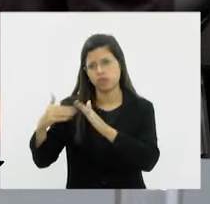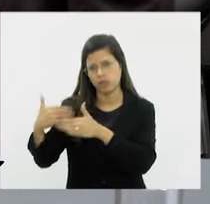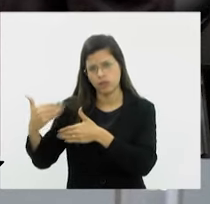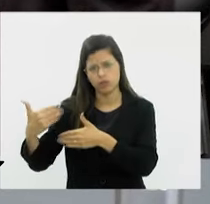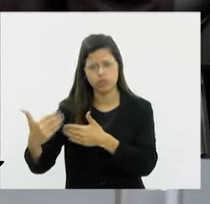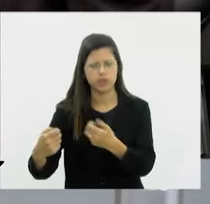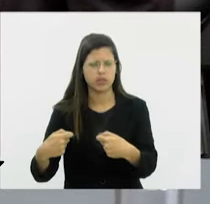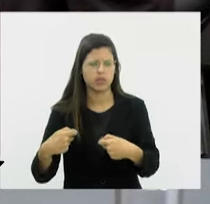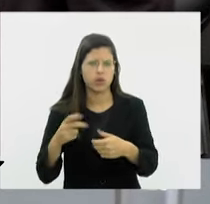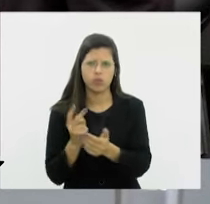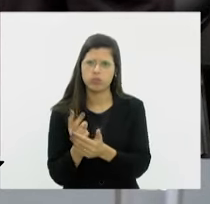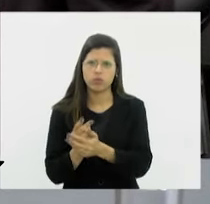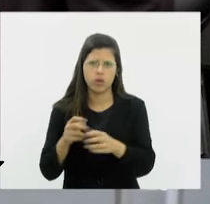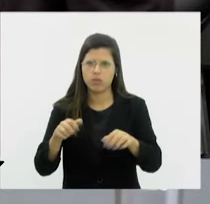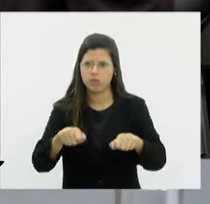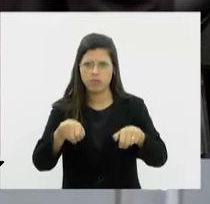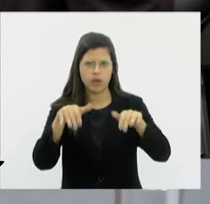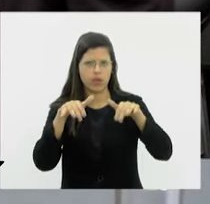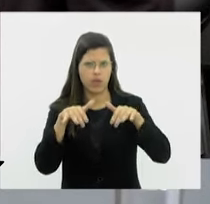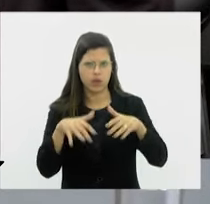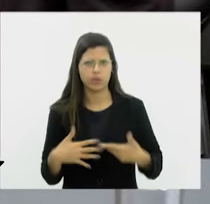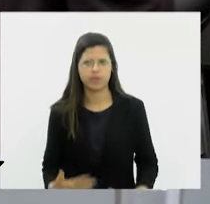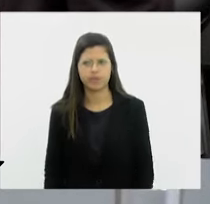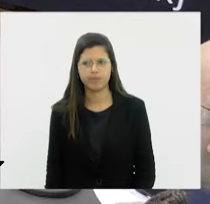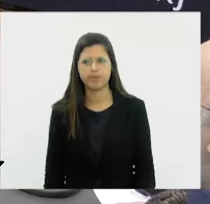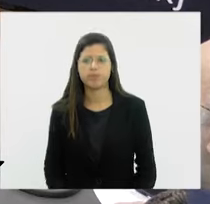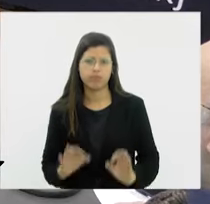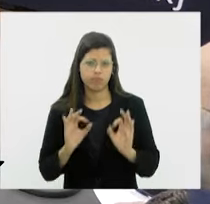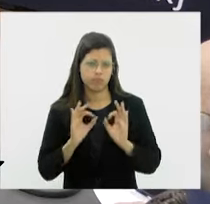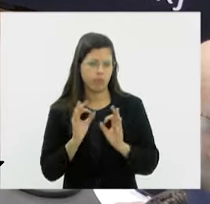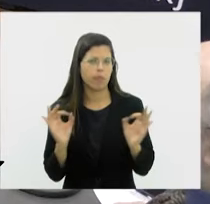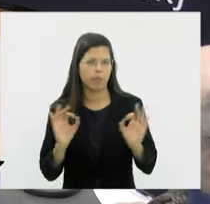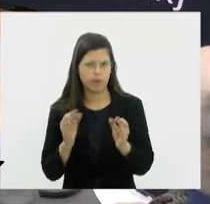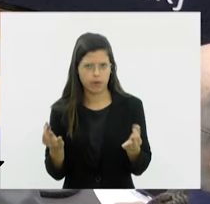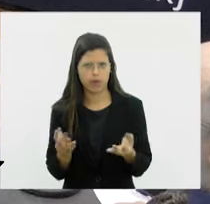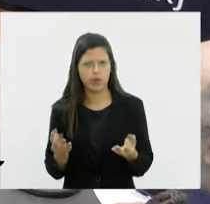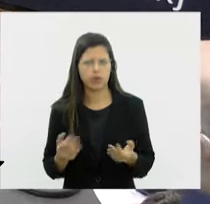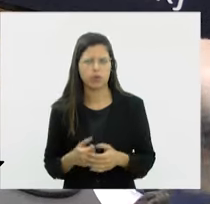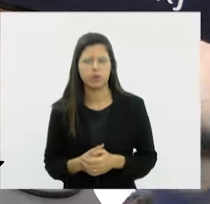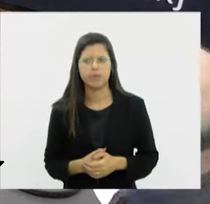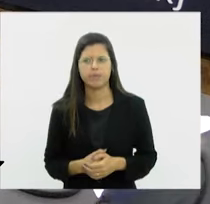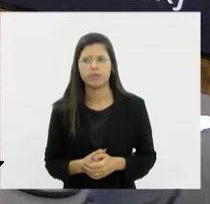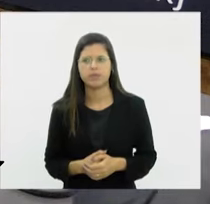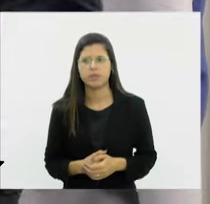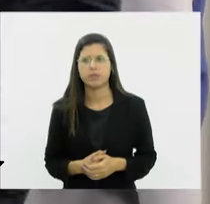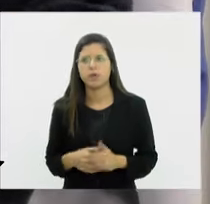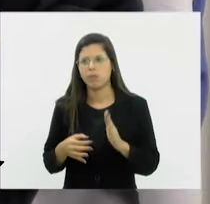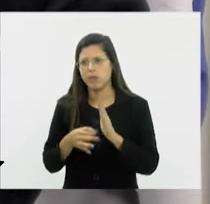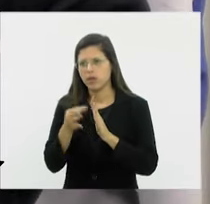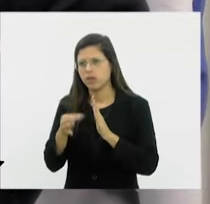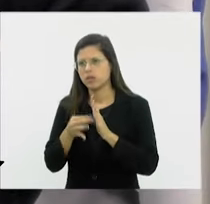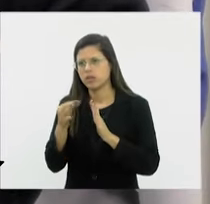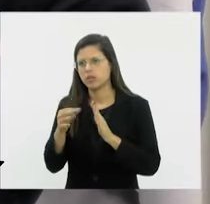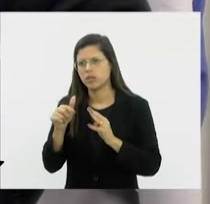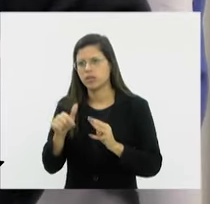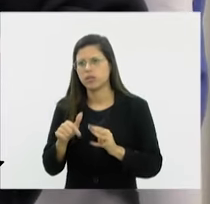em plenário. Perfeito. Pode ser, perfeito. Então, a gente faz um parecer nesse sentido, instrui.